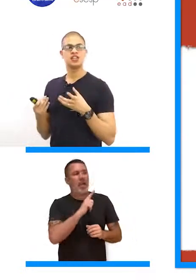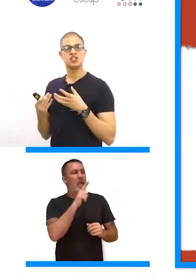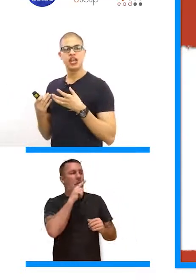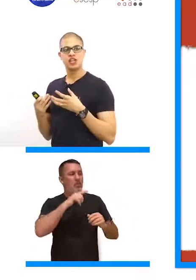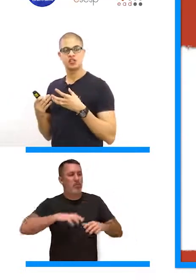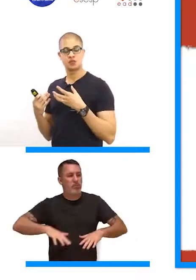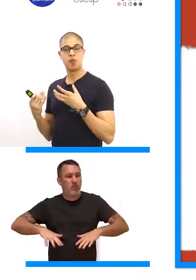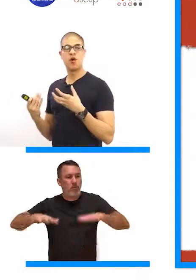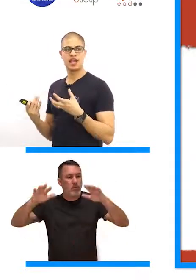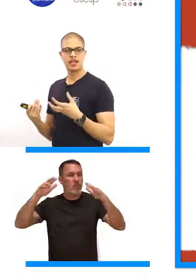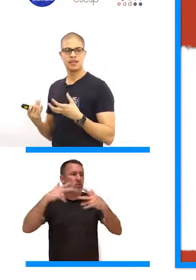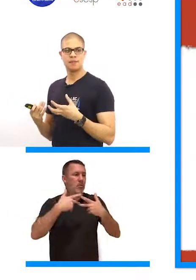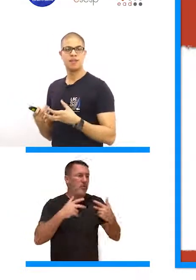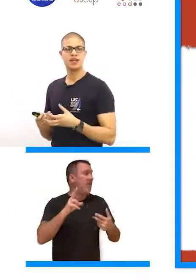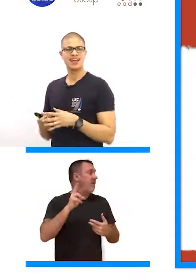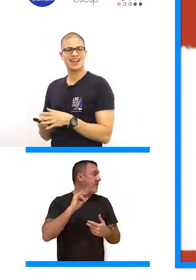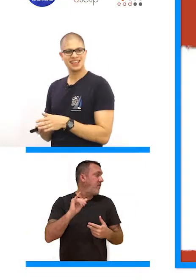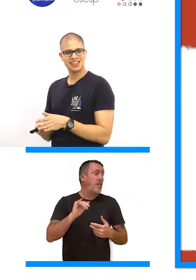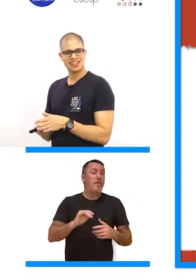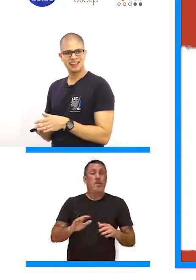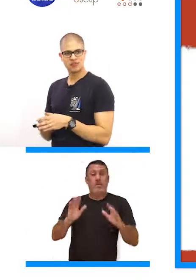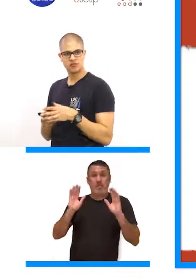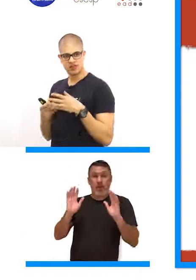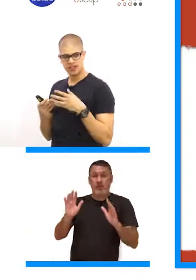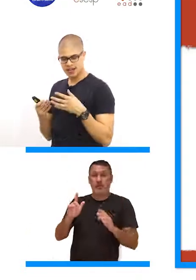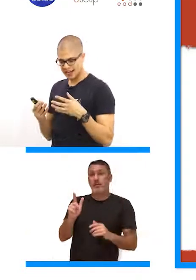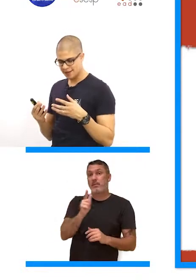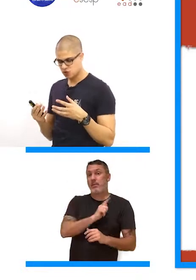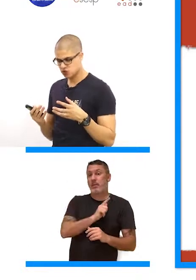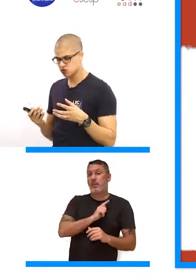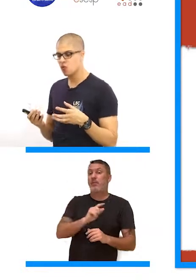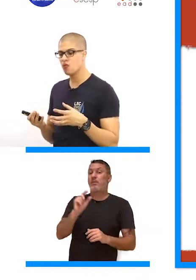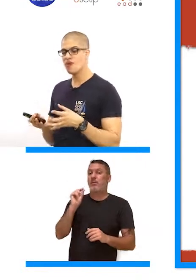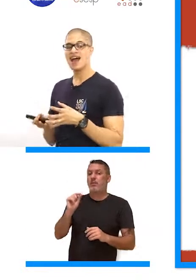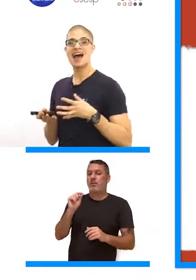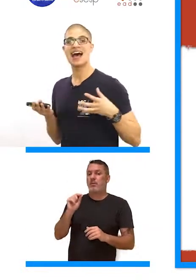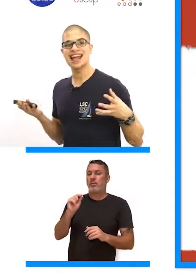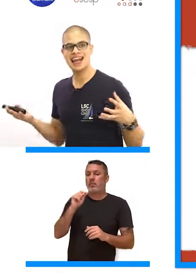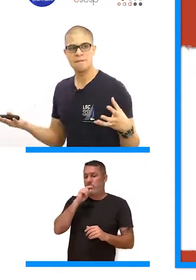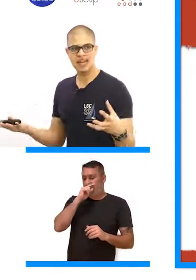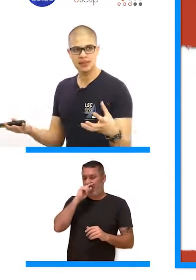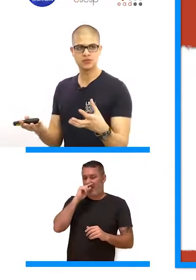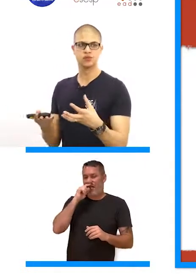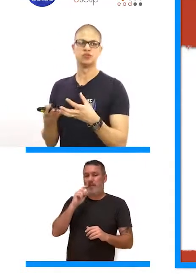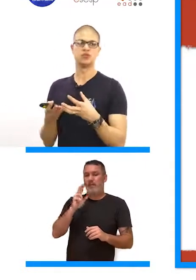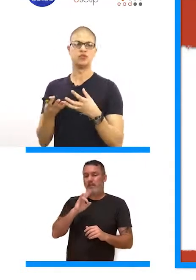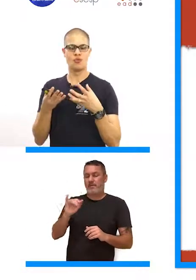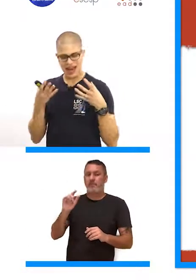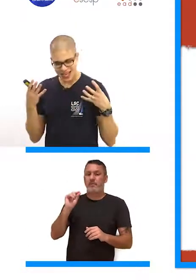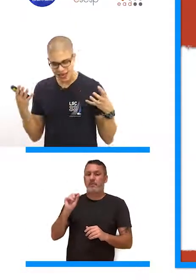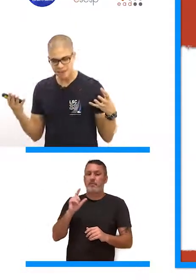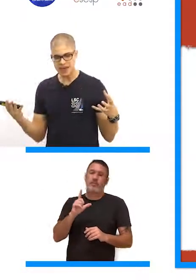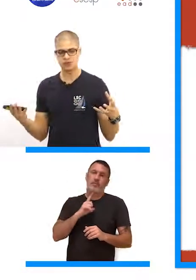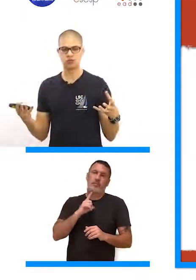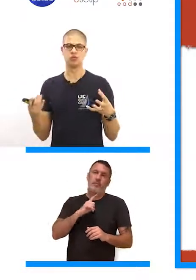de enchentes. Porém aí nós teremos um alagamento